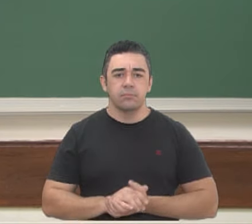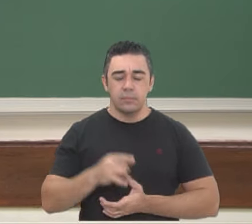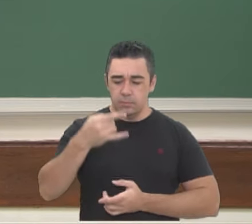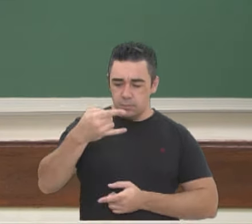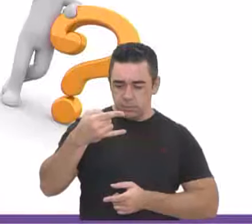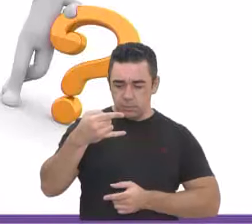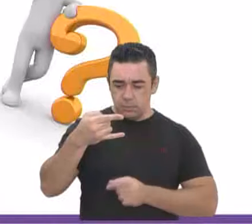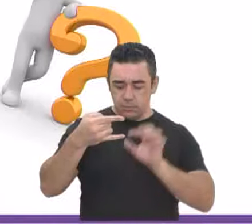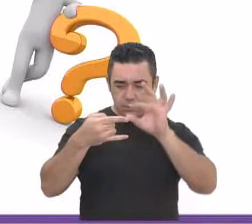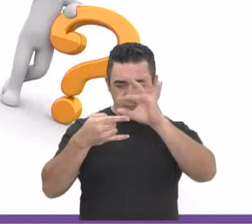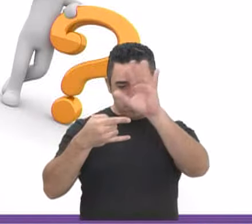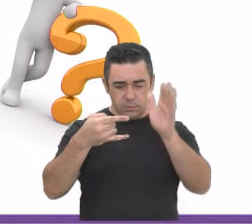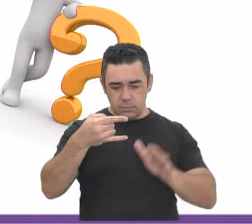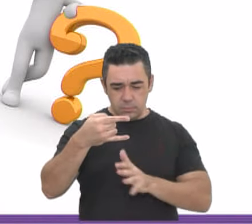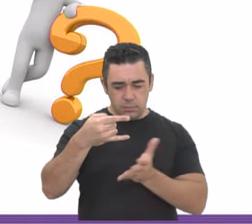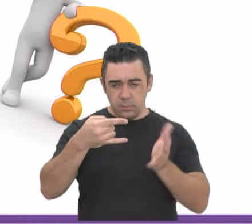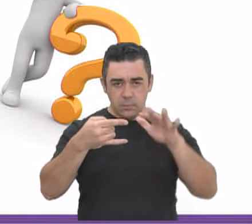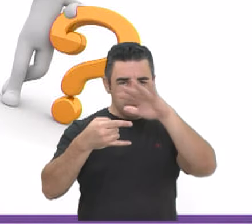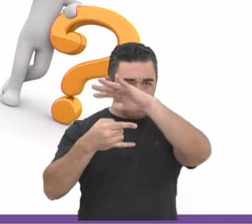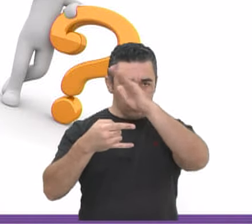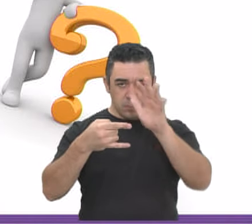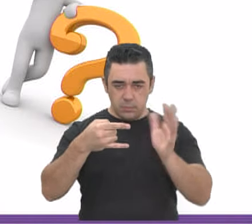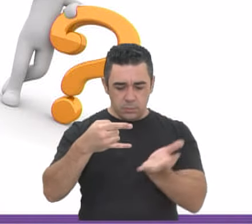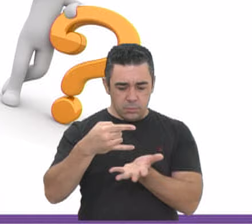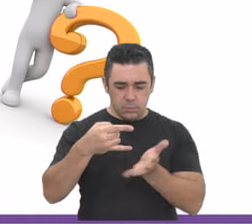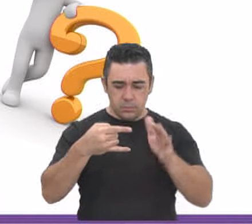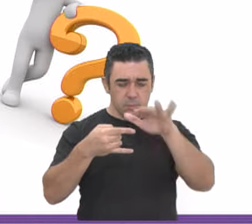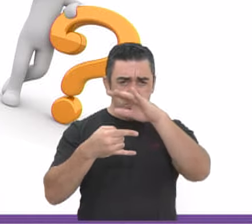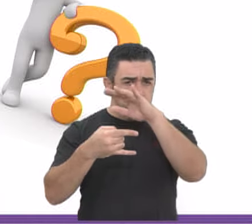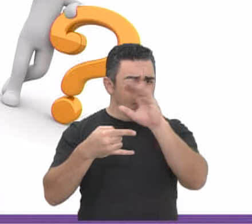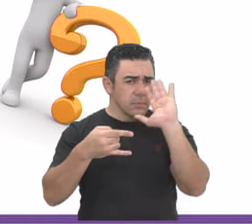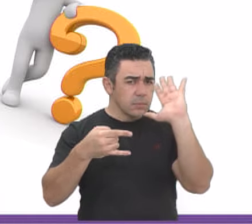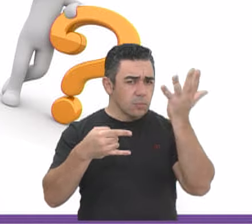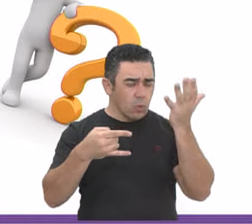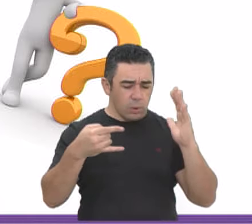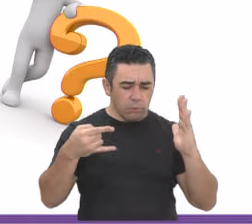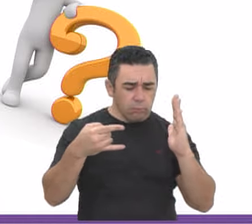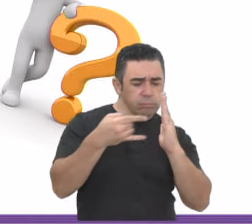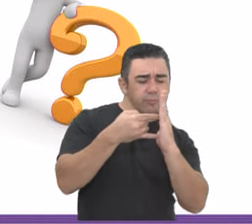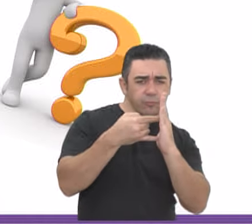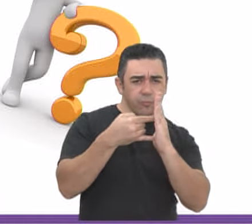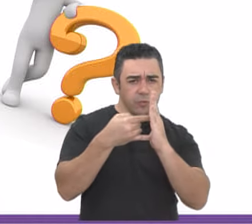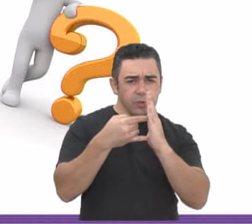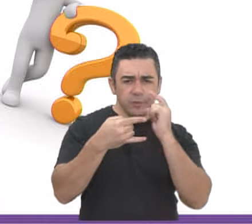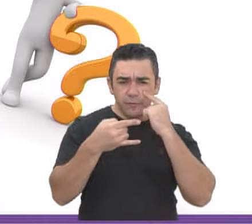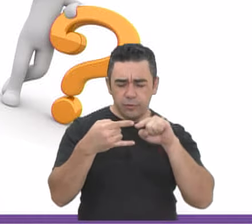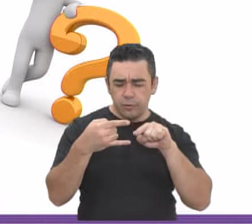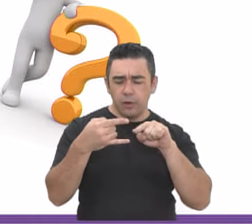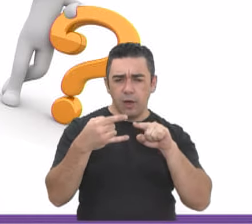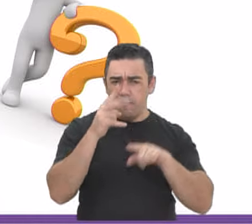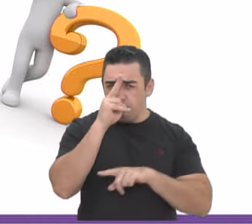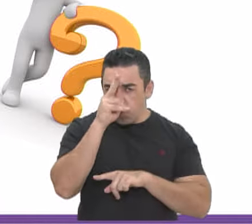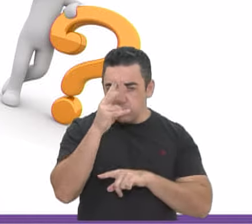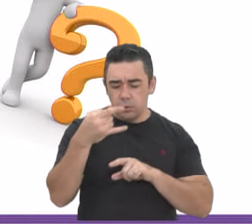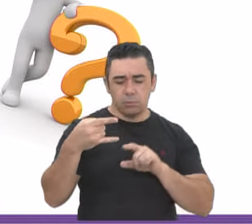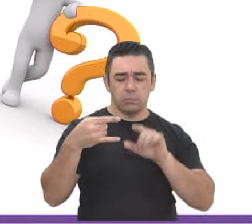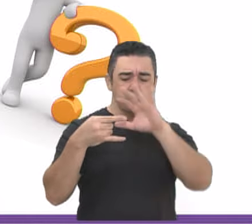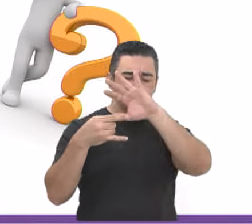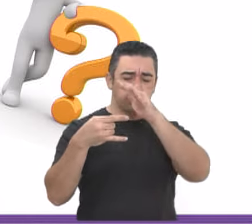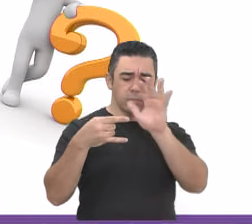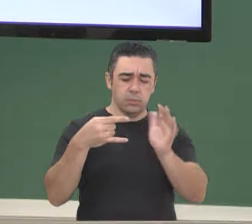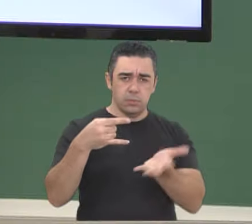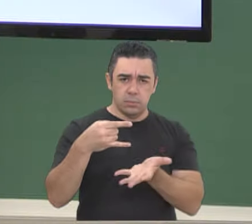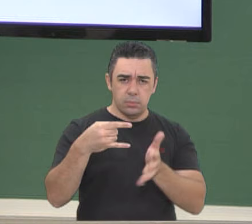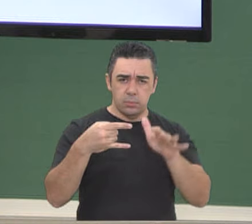de um imã em que a esse efeito magnético essa força aí que a gente percebe como